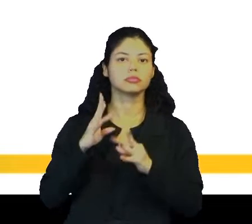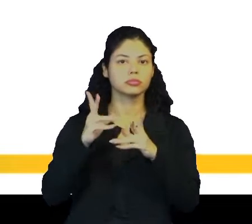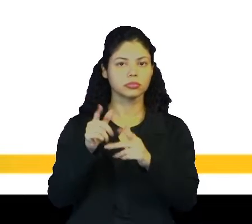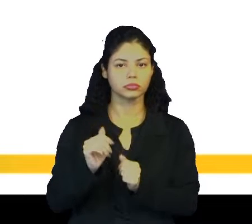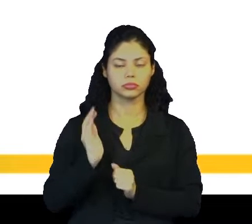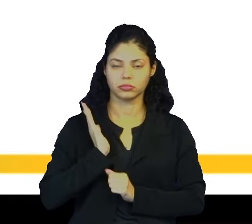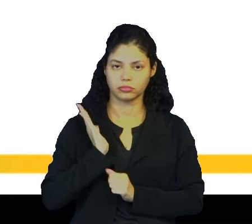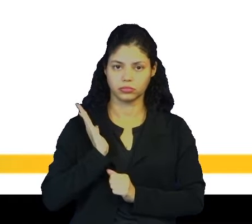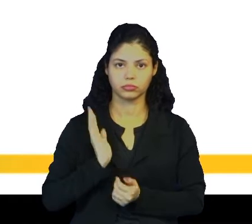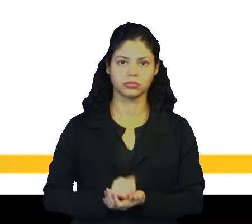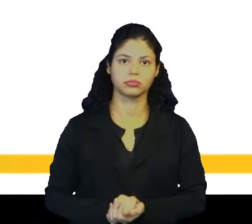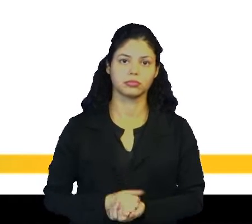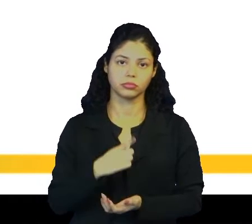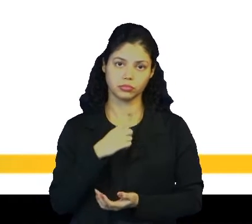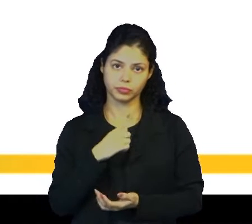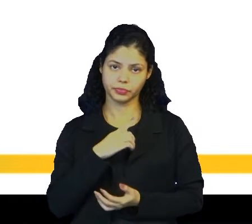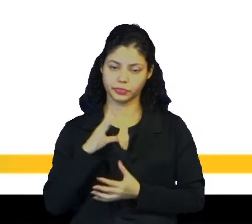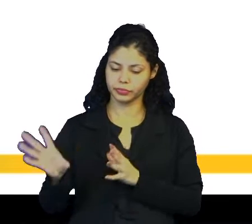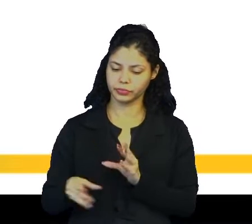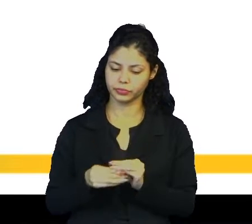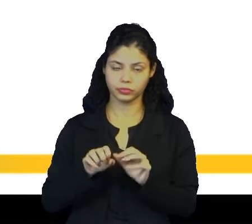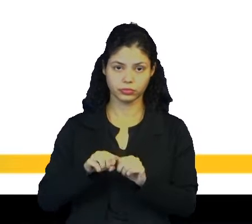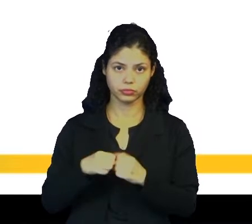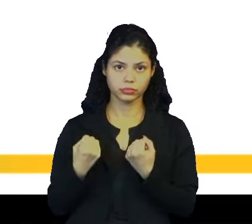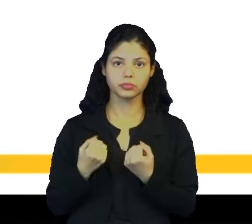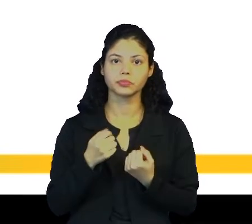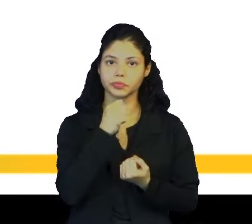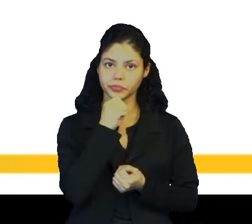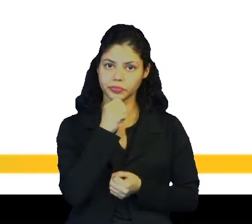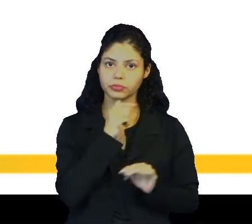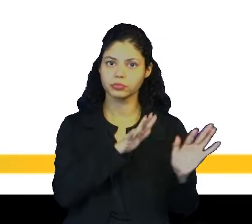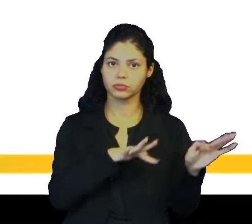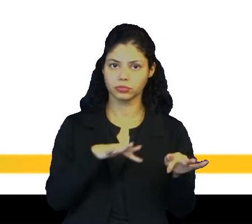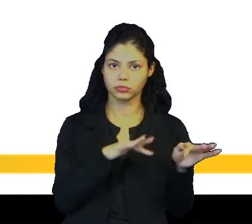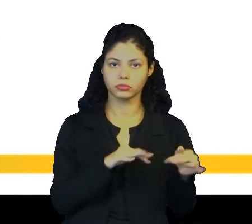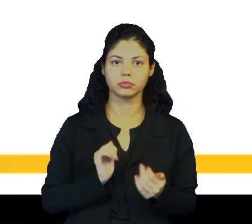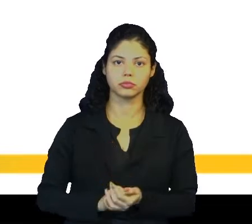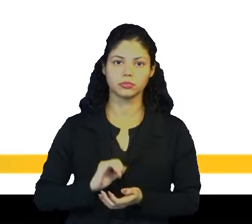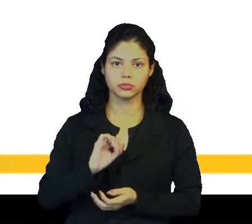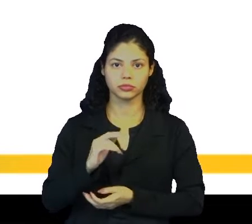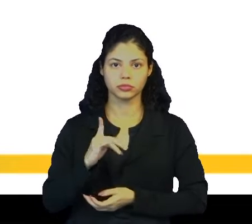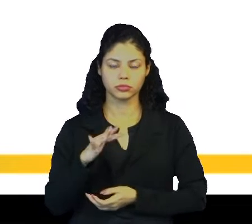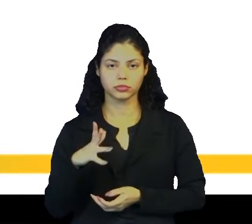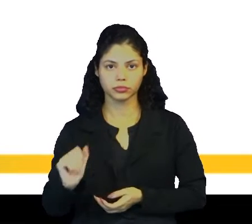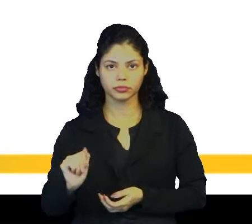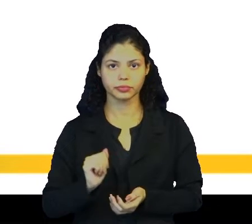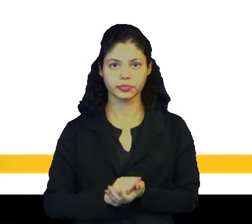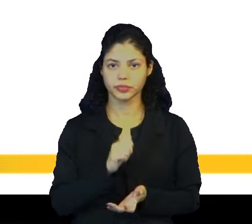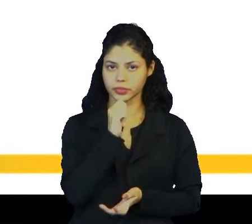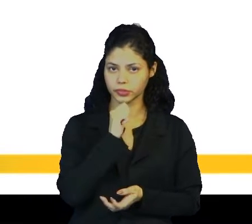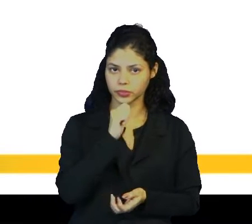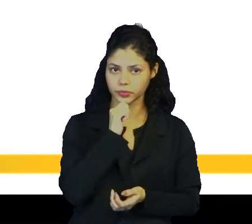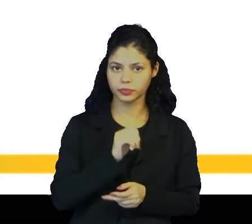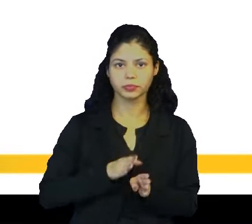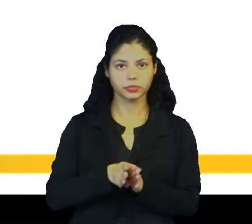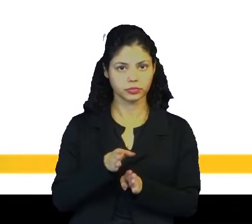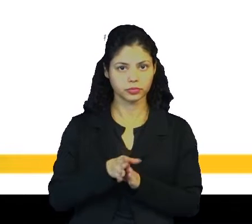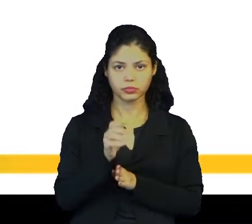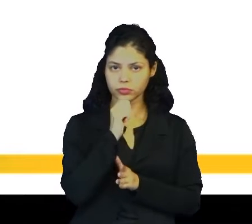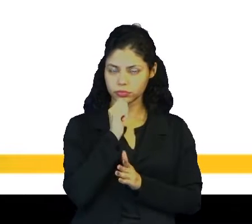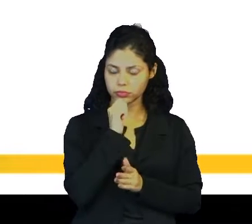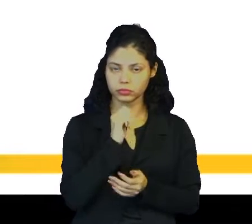da burguesia. Houve um completo rompimento do modelo feudal, oposição ao absolutismo e a consolidação